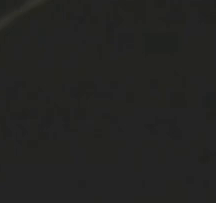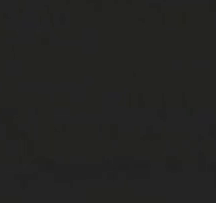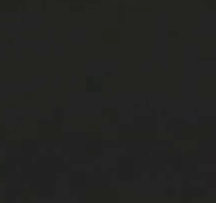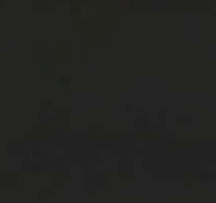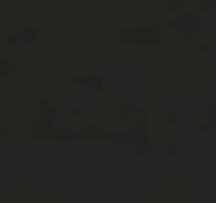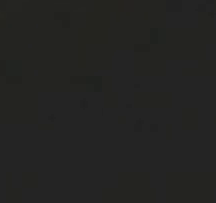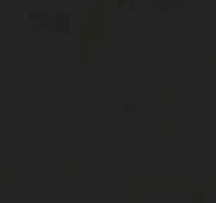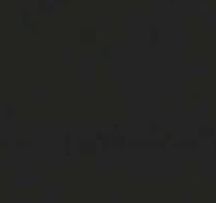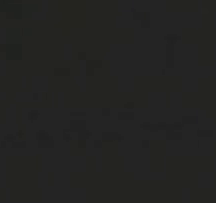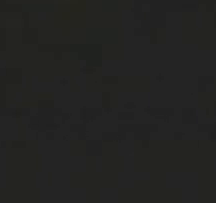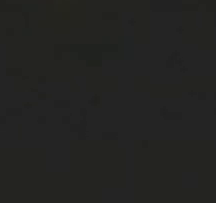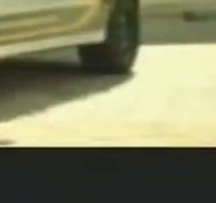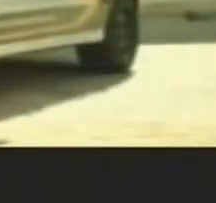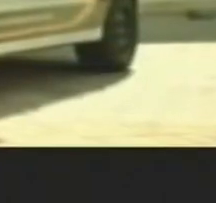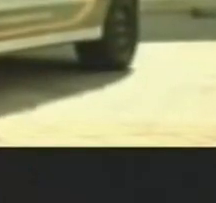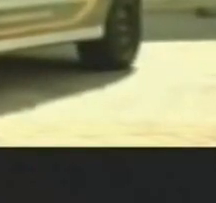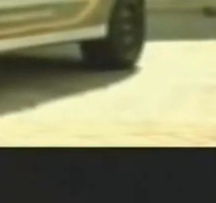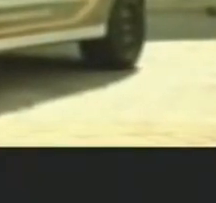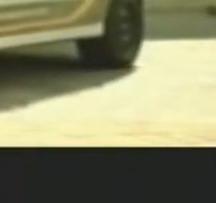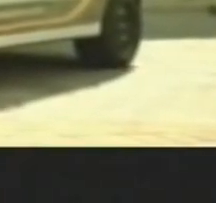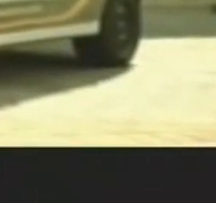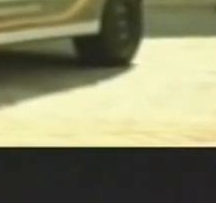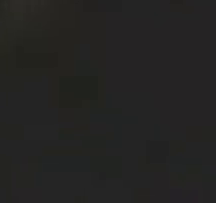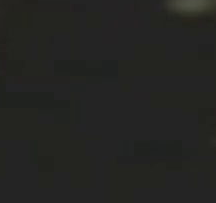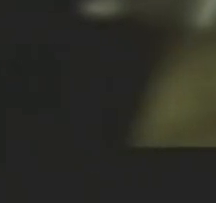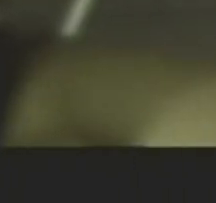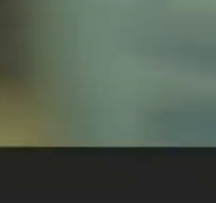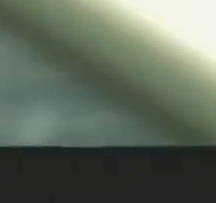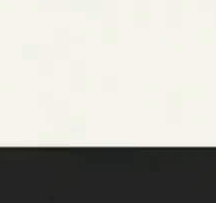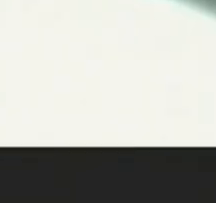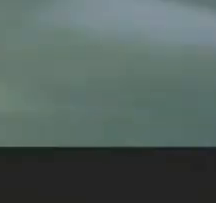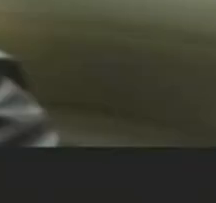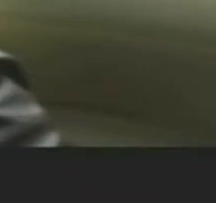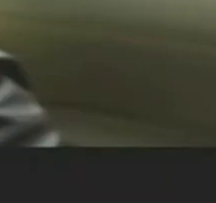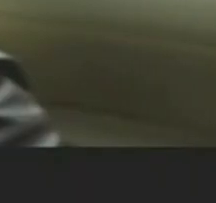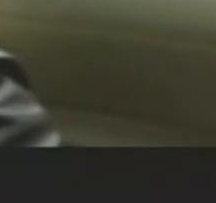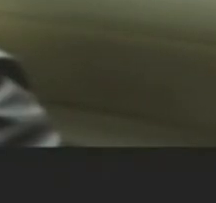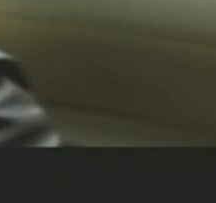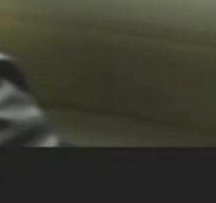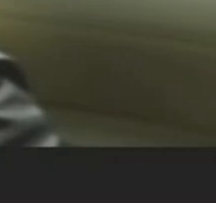segurança é poder sair sabendo que vai voltar